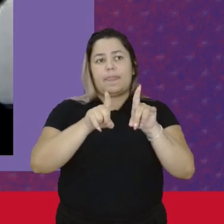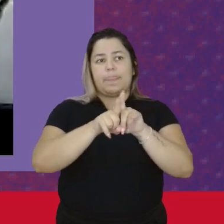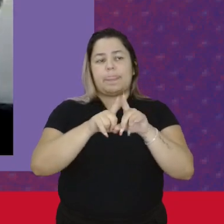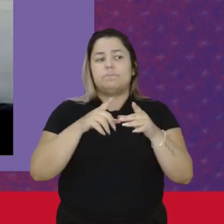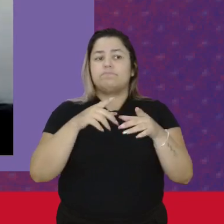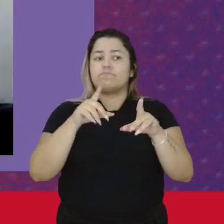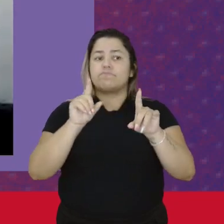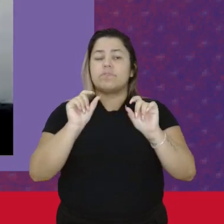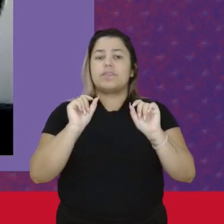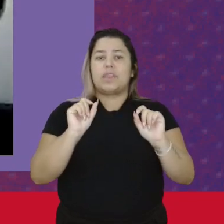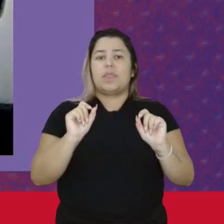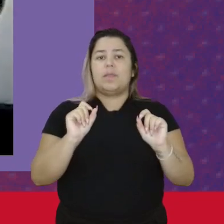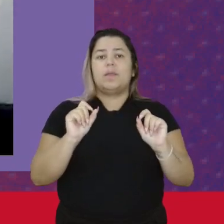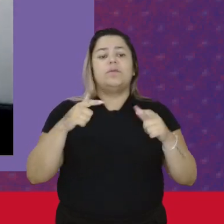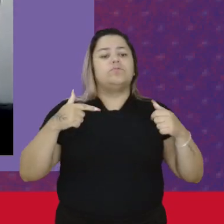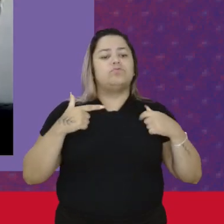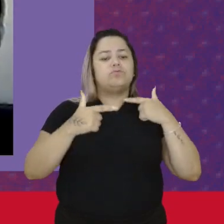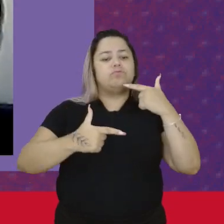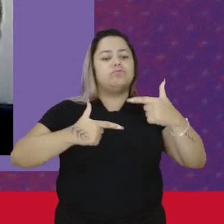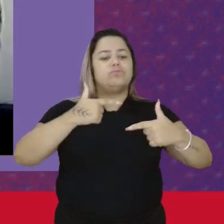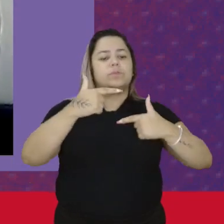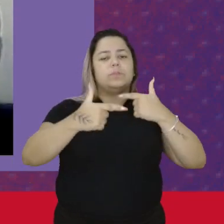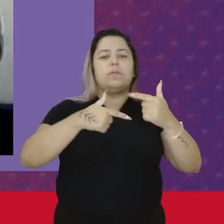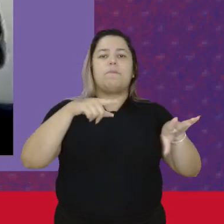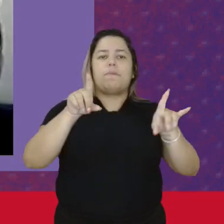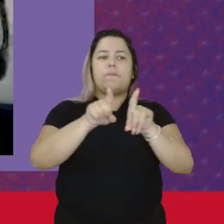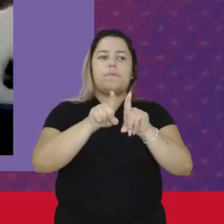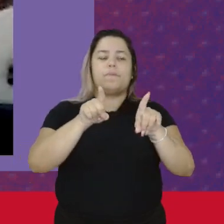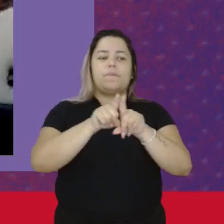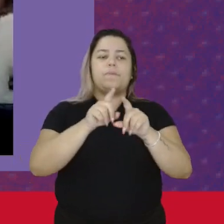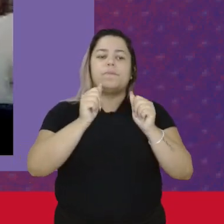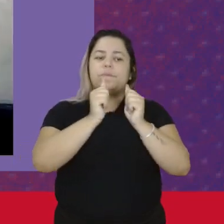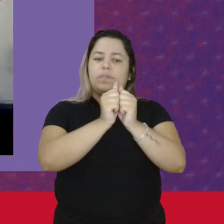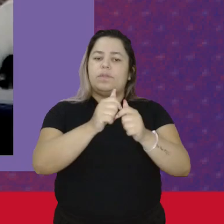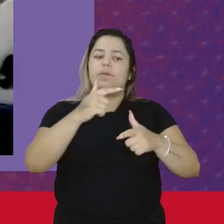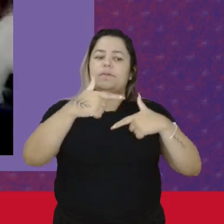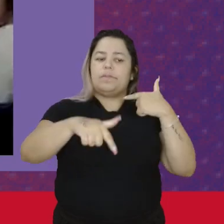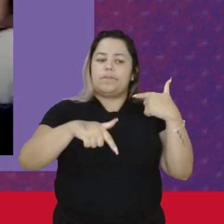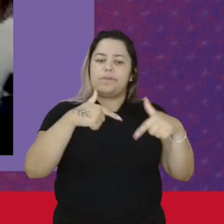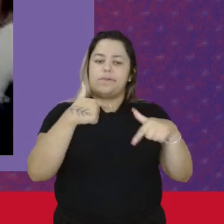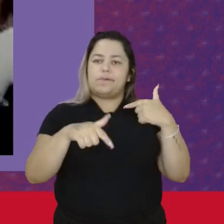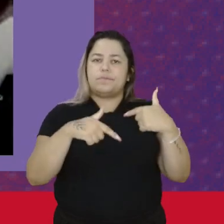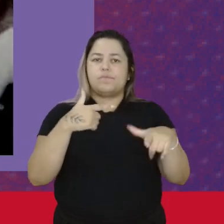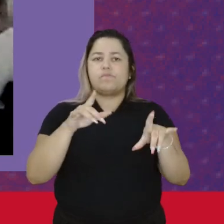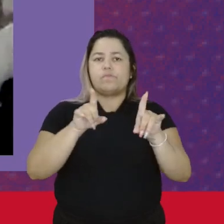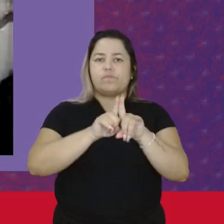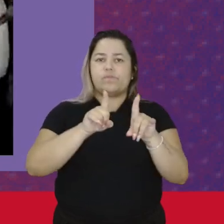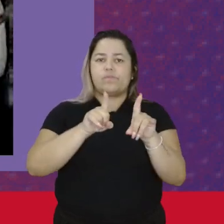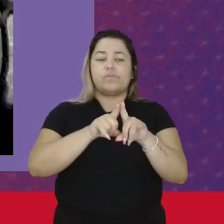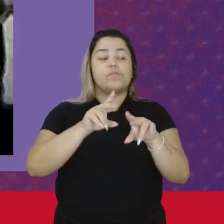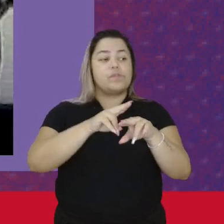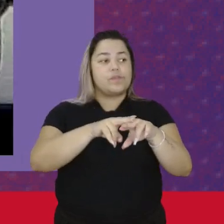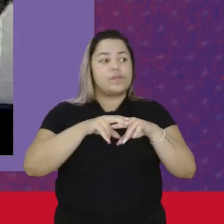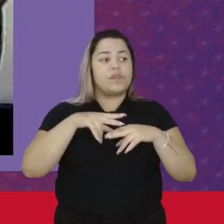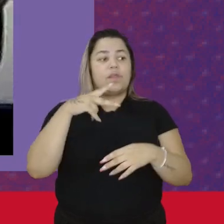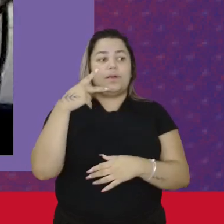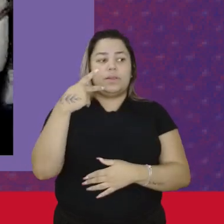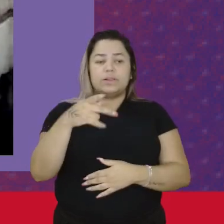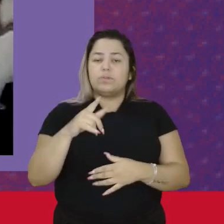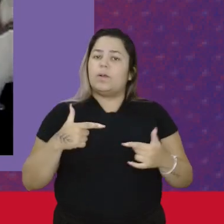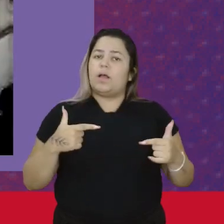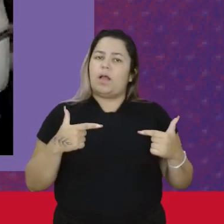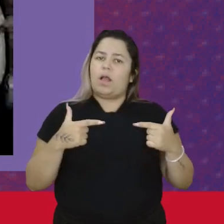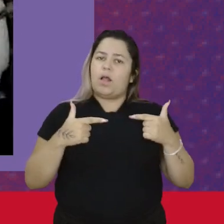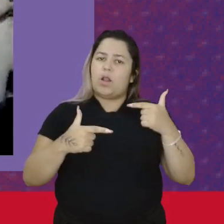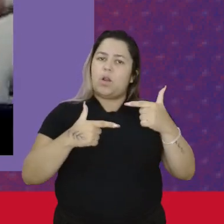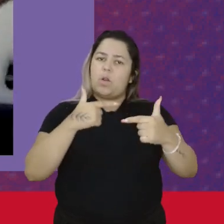frente, digamos, de luta, no qual estavam juntas as trabalhadoras pela sua luta para as